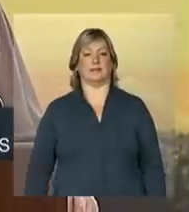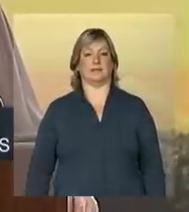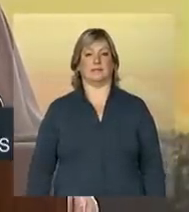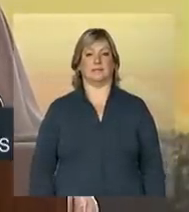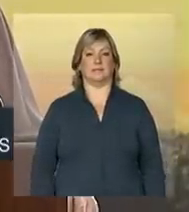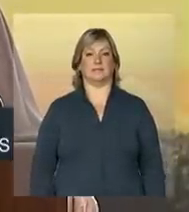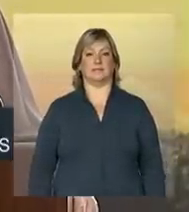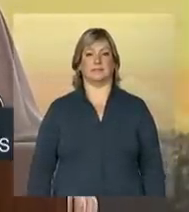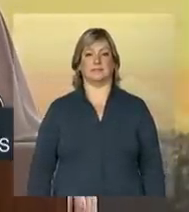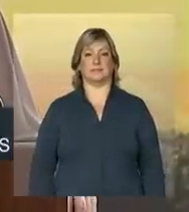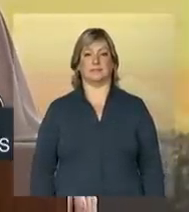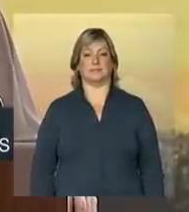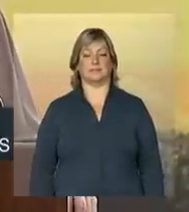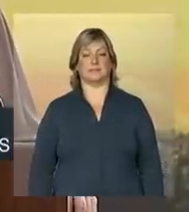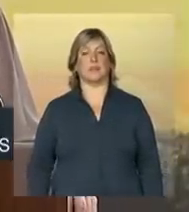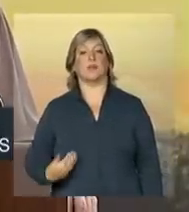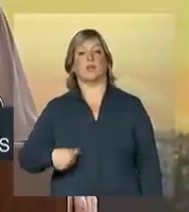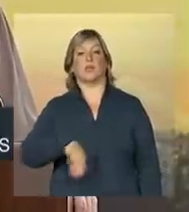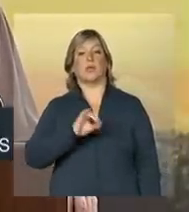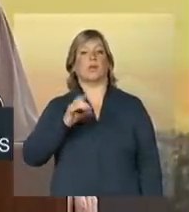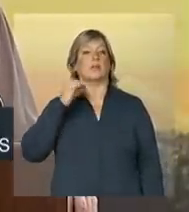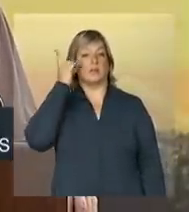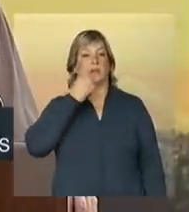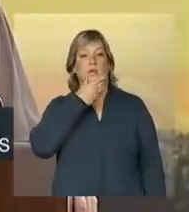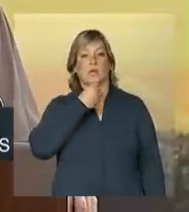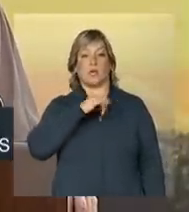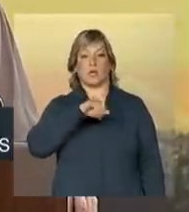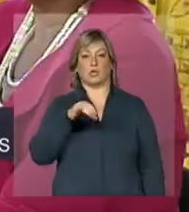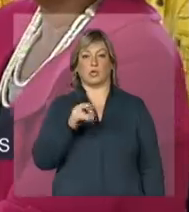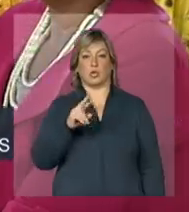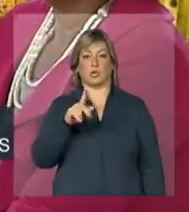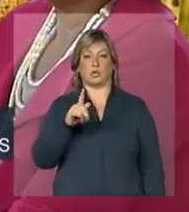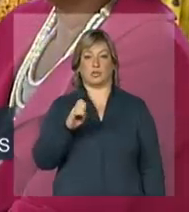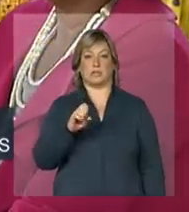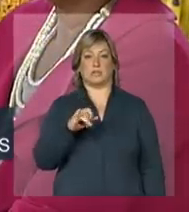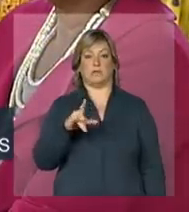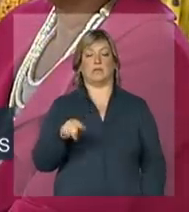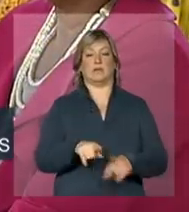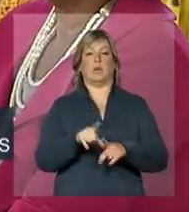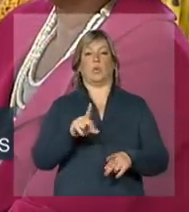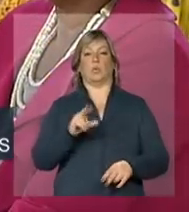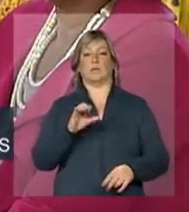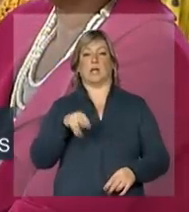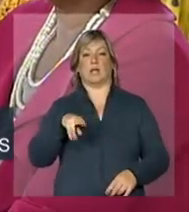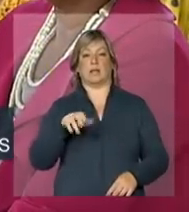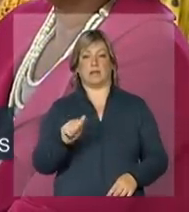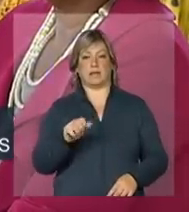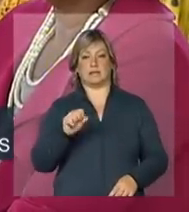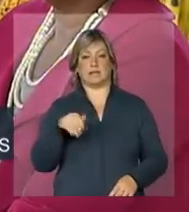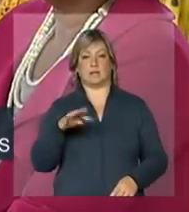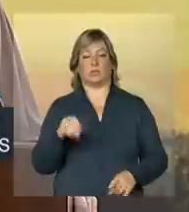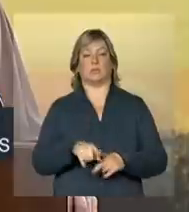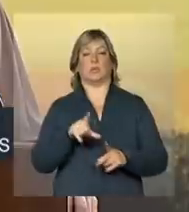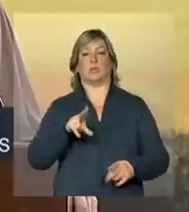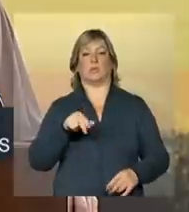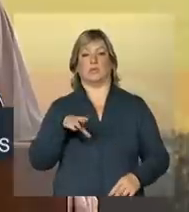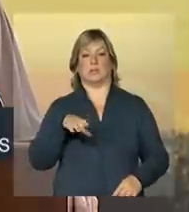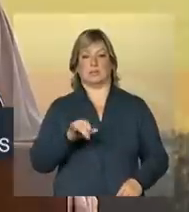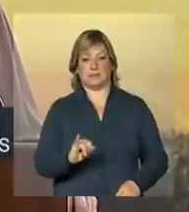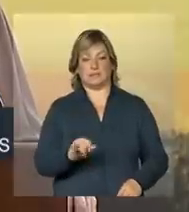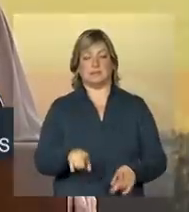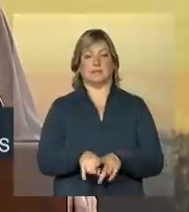Pietá a o nosso deputado Jorge Silva Luciana Santos Luc